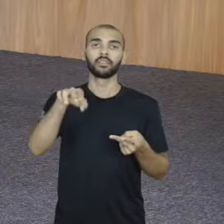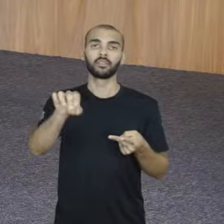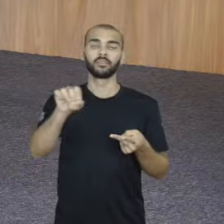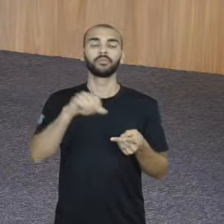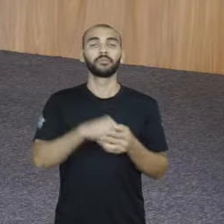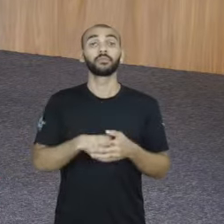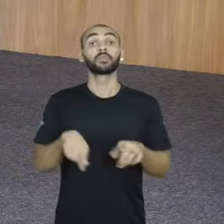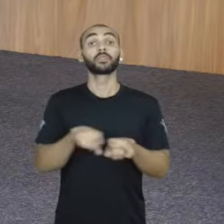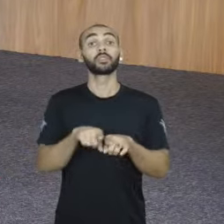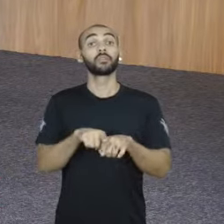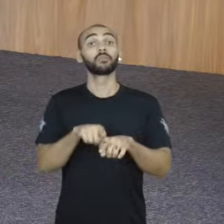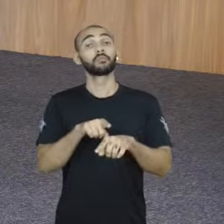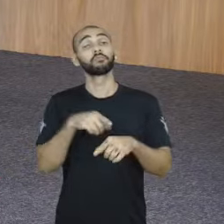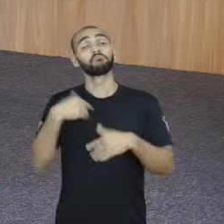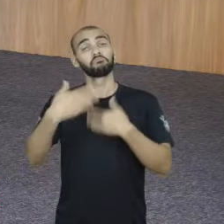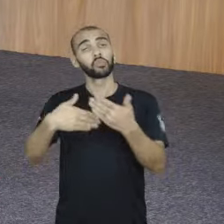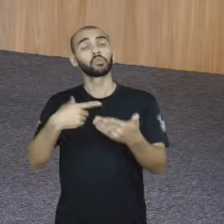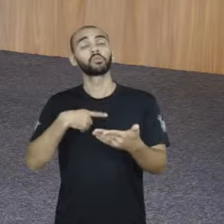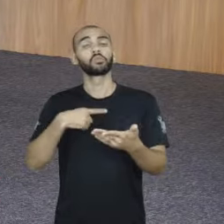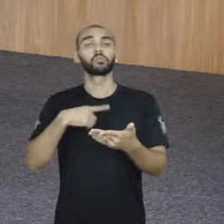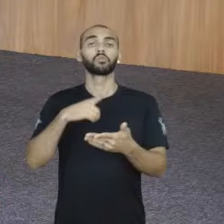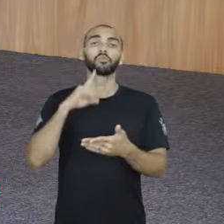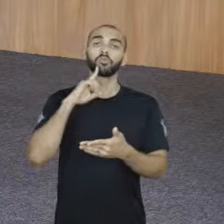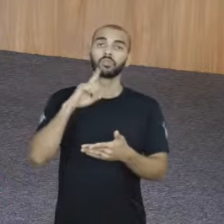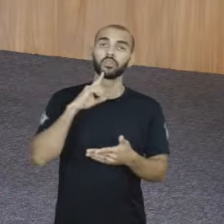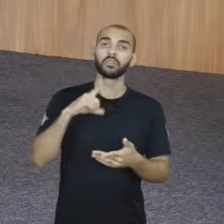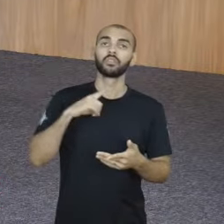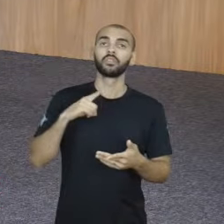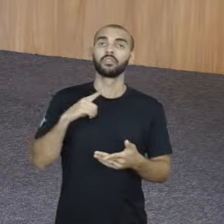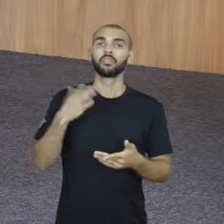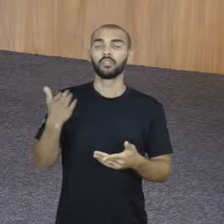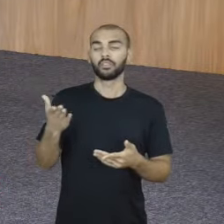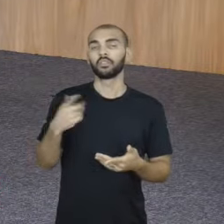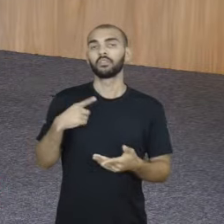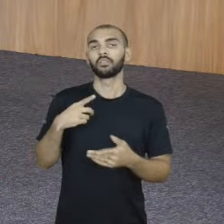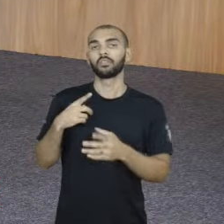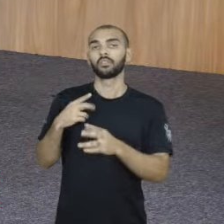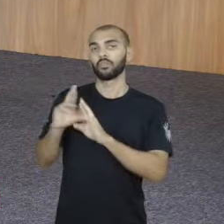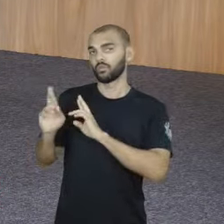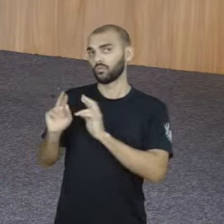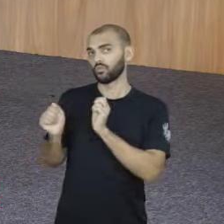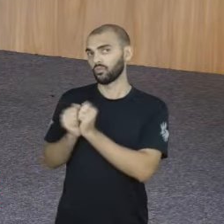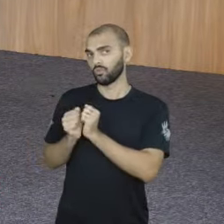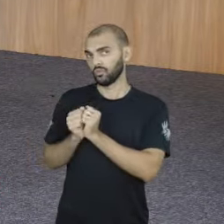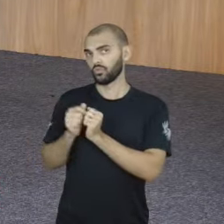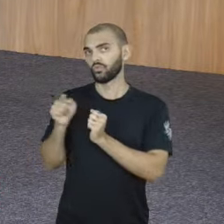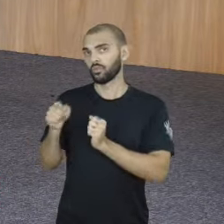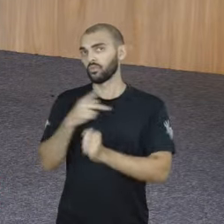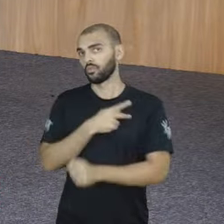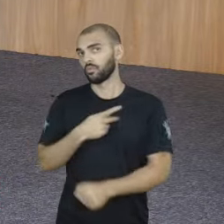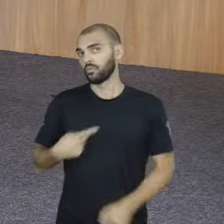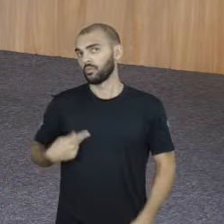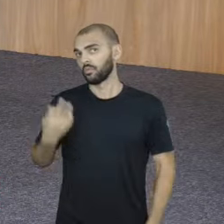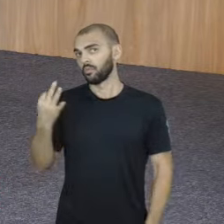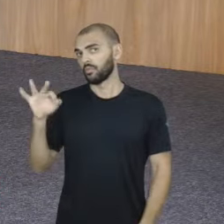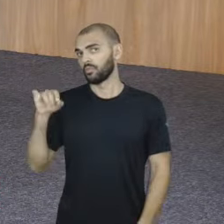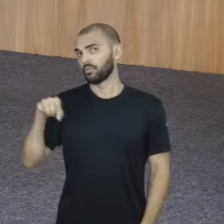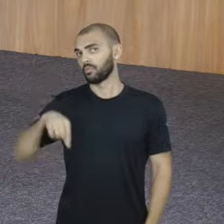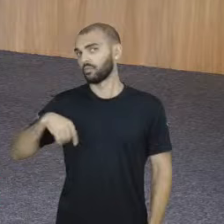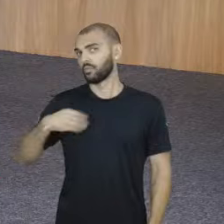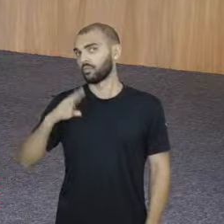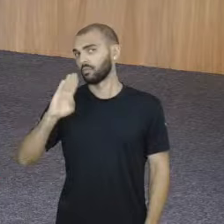dia, o presidente Lula tem algumas agendas com o presidente francês que está no Brasil, Emmanuel Macron. Entre esses compromissos estão